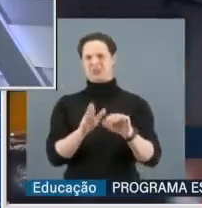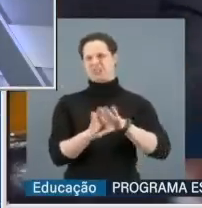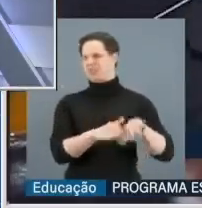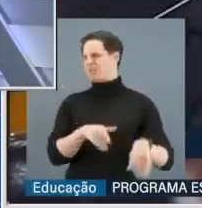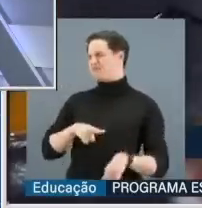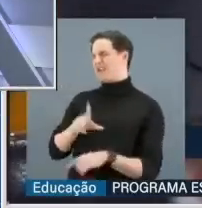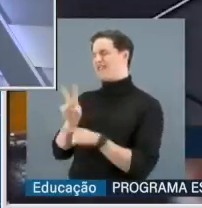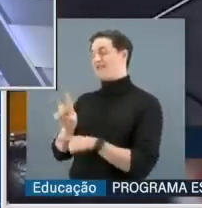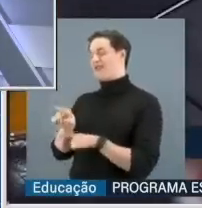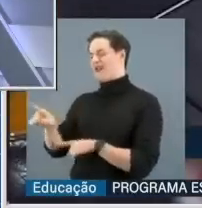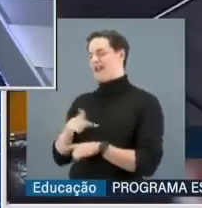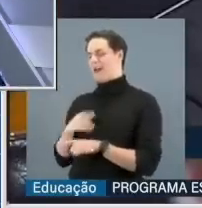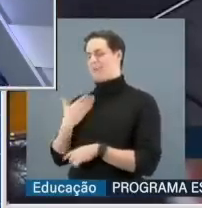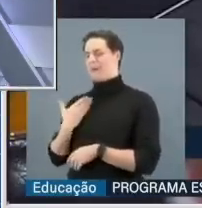2019.